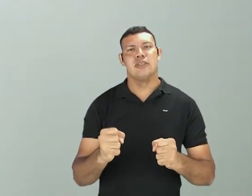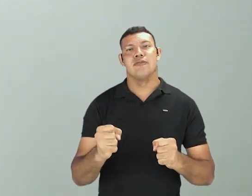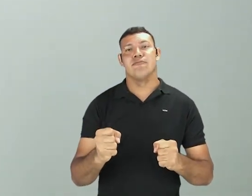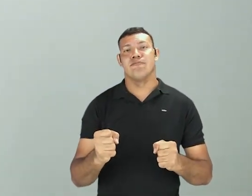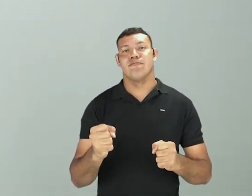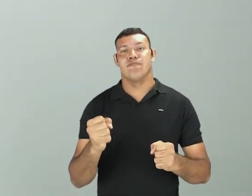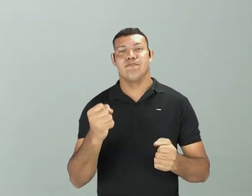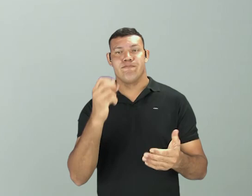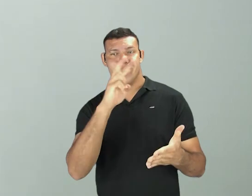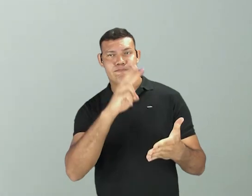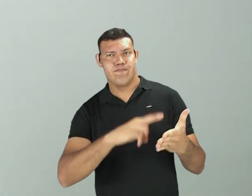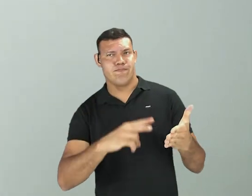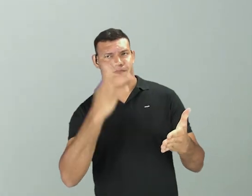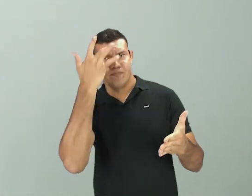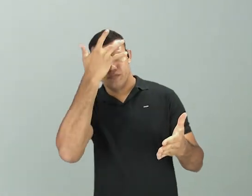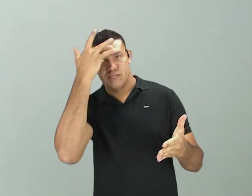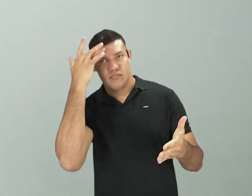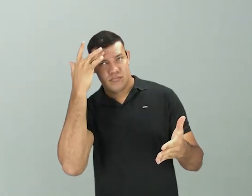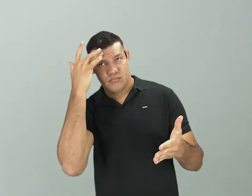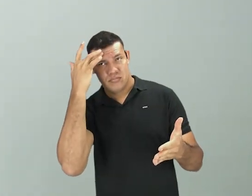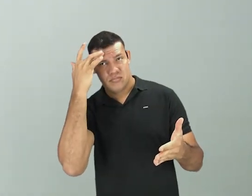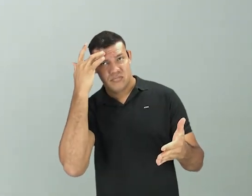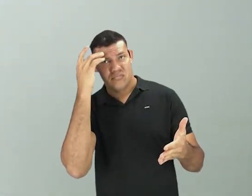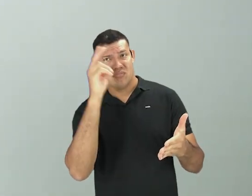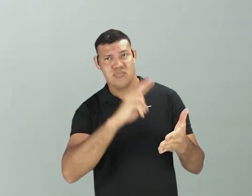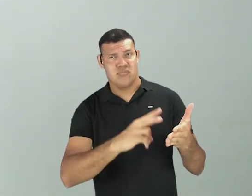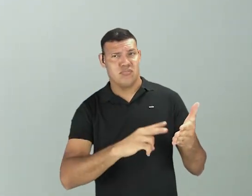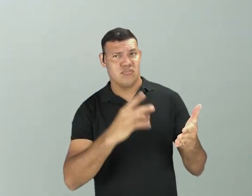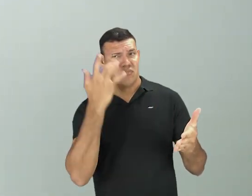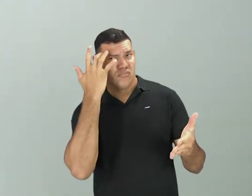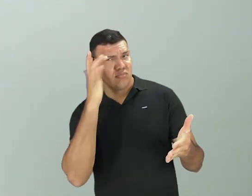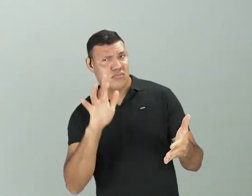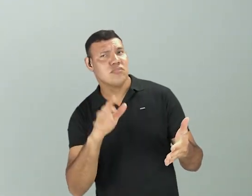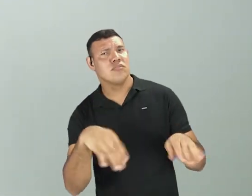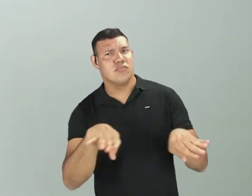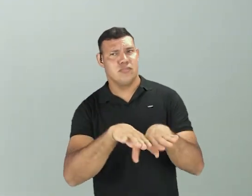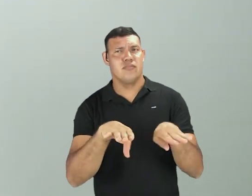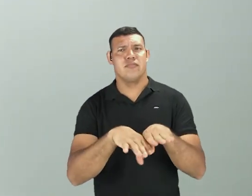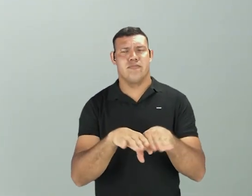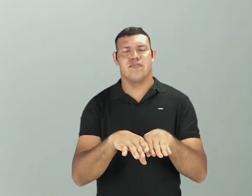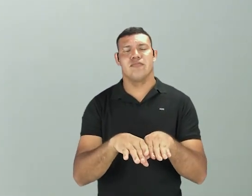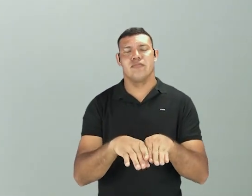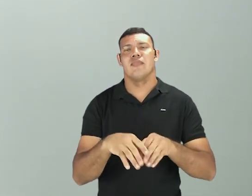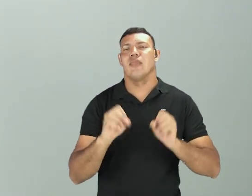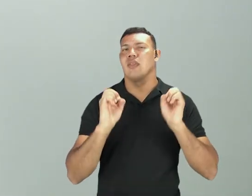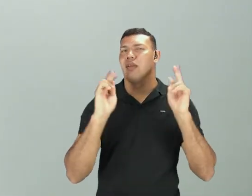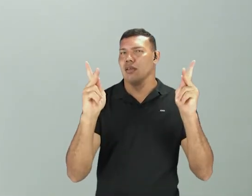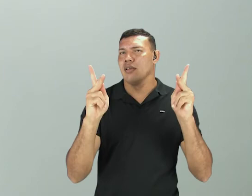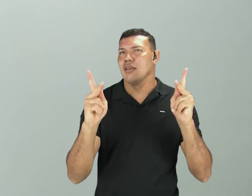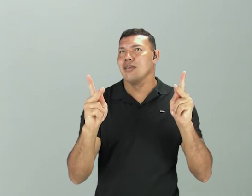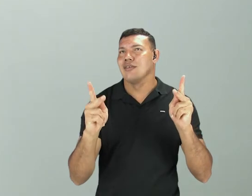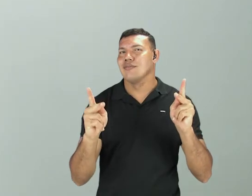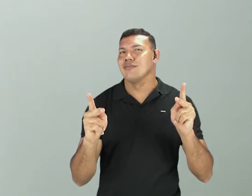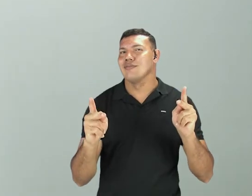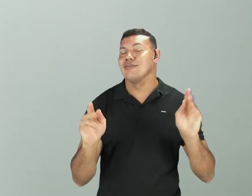também, mas são práticas aí que estão perpassando aí a sociedade brasileira, ok? Então,